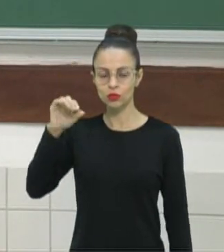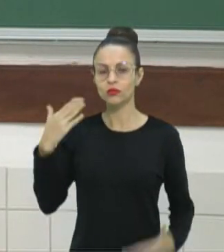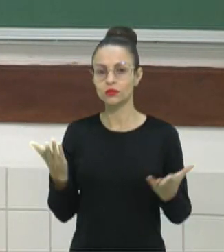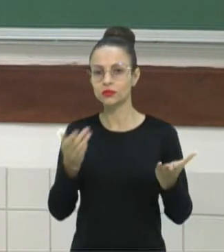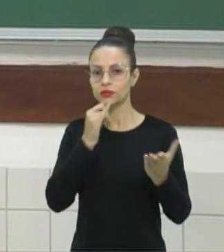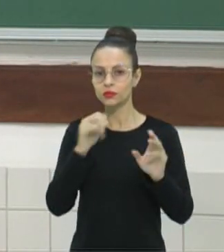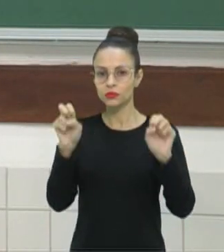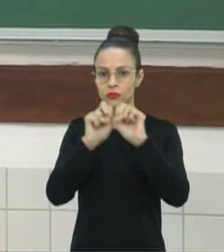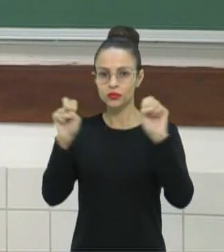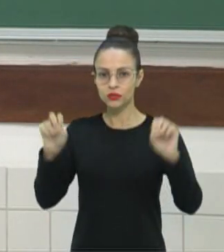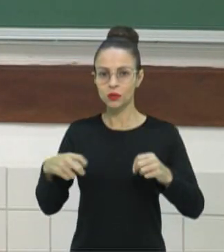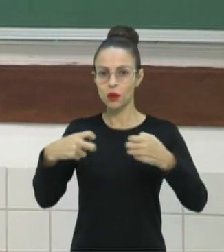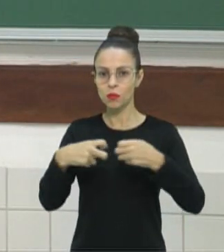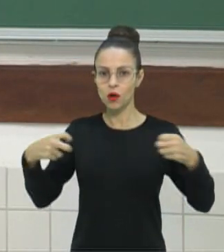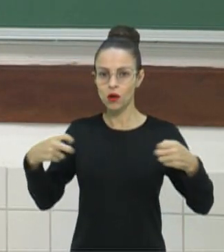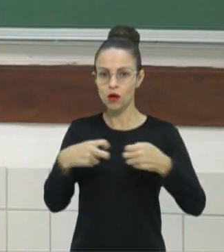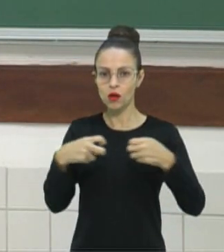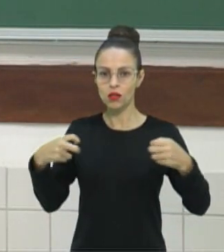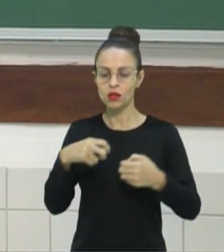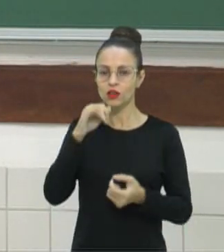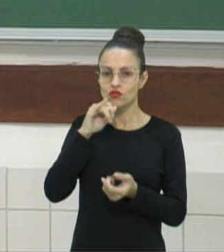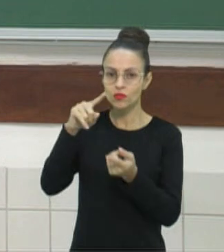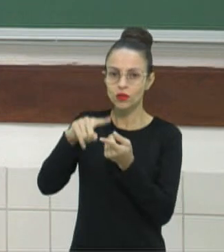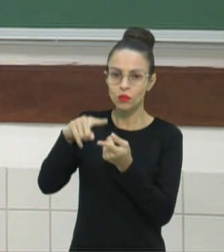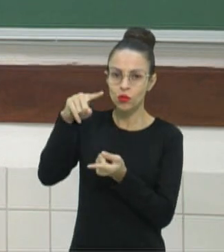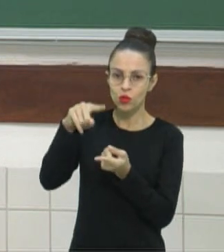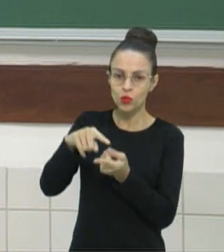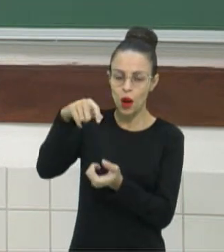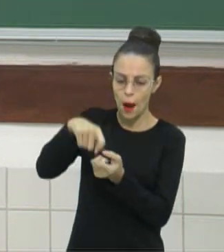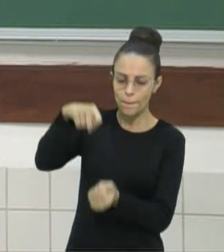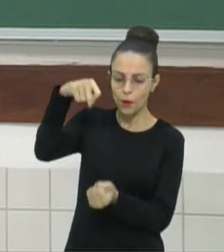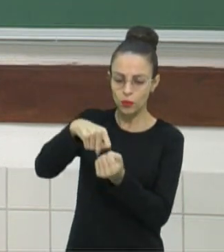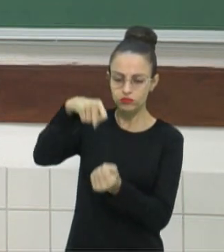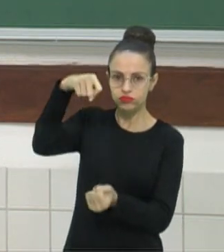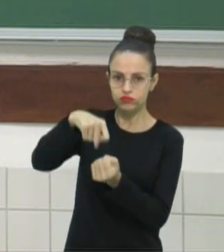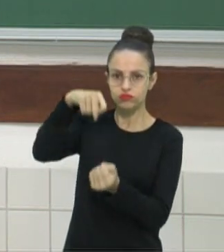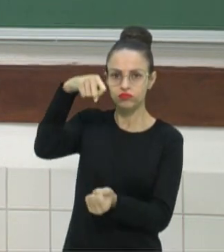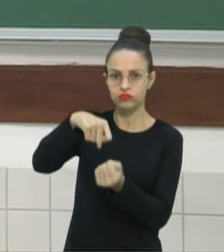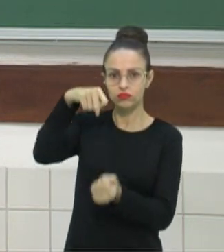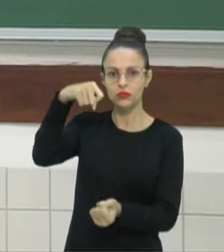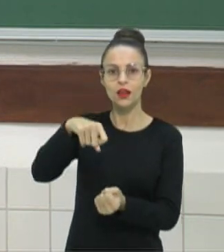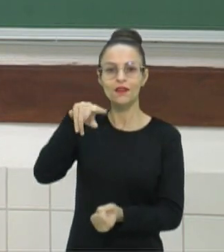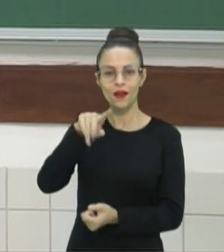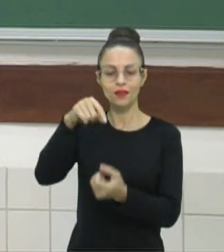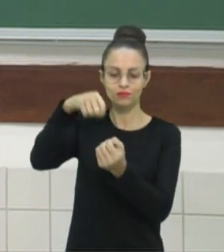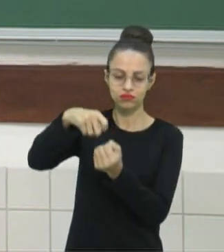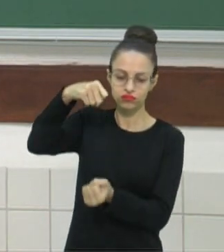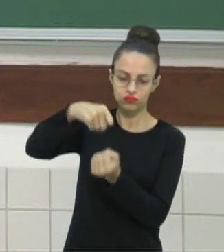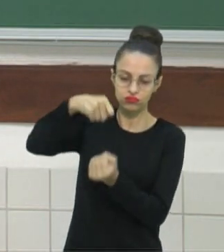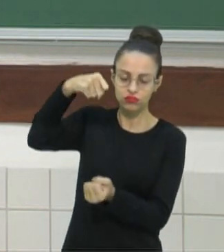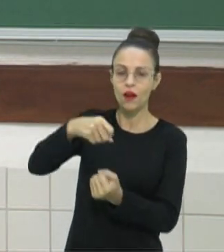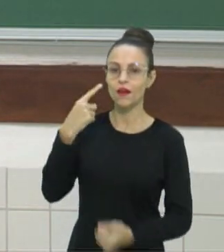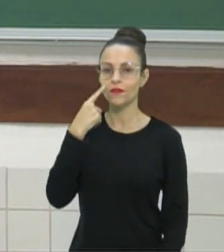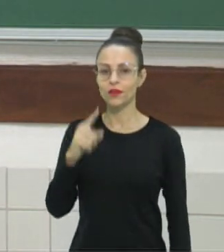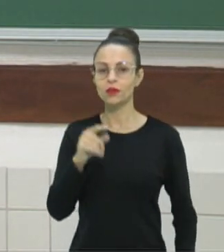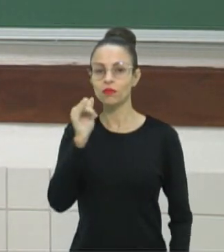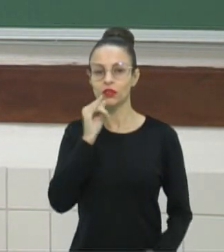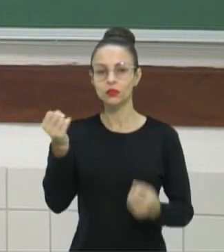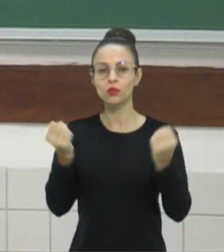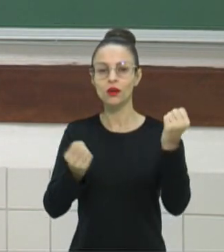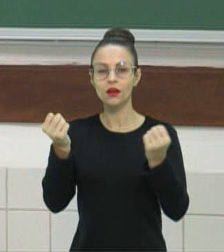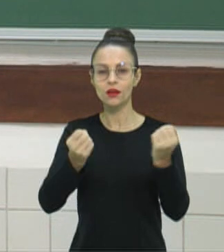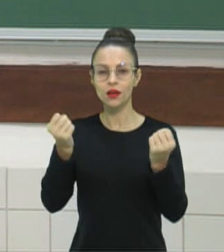sistema massa-mola, se você pegar uma molinha com uma massa e puxar, por exemplo, ela vai ficar oscilando, né? Quando você vê, por exemplo, um